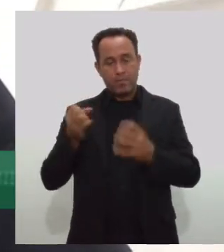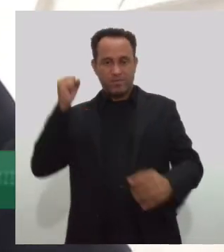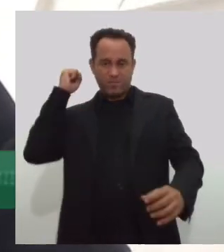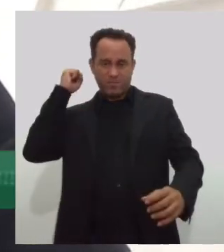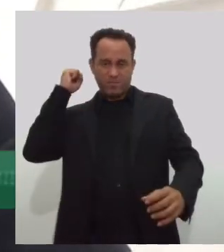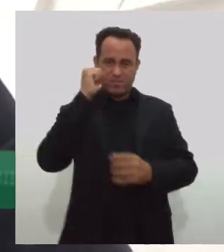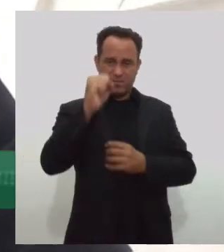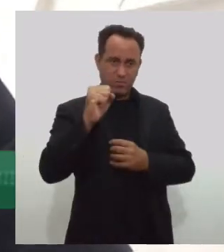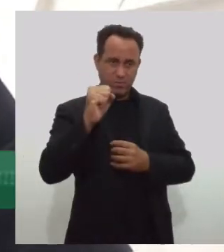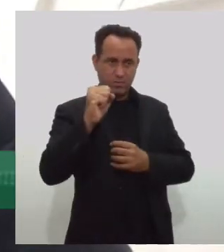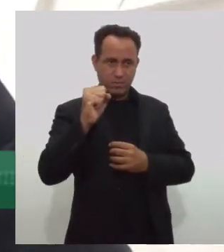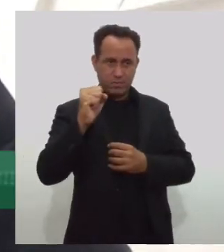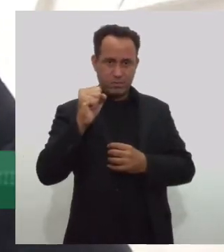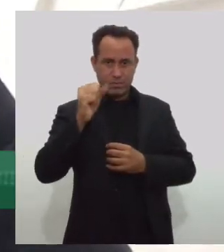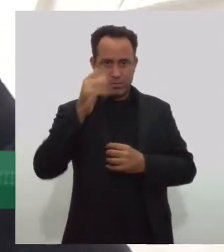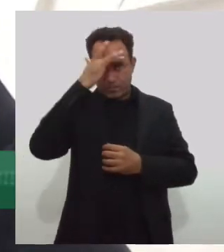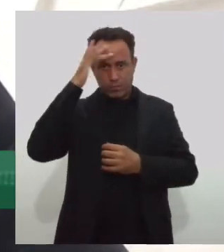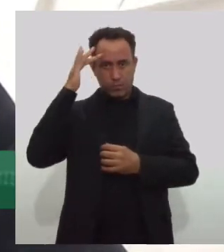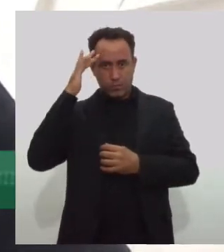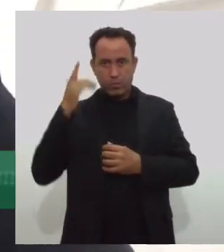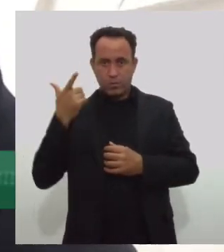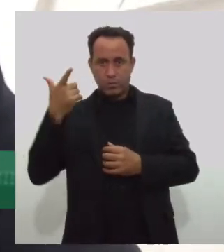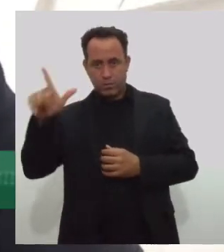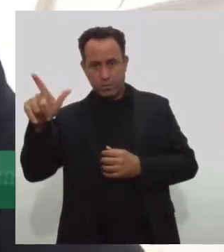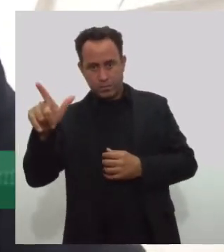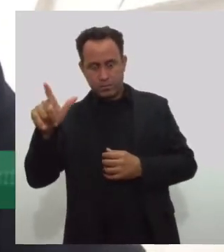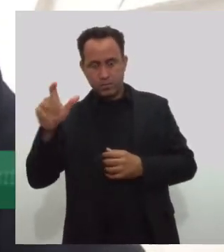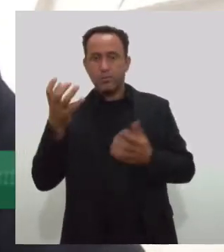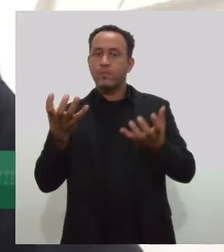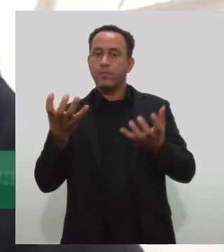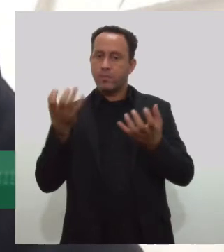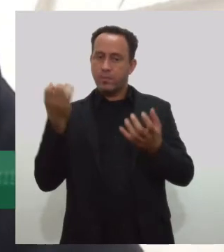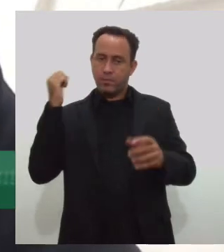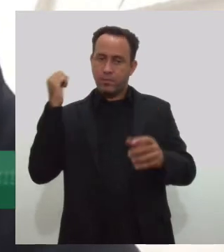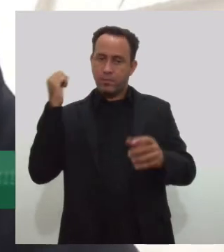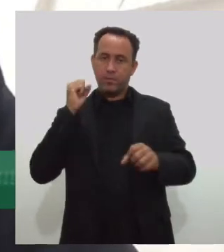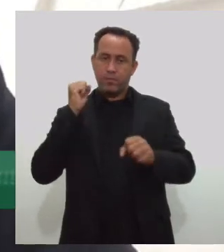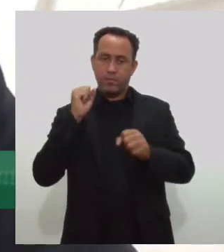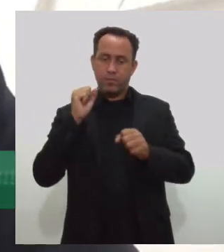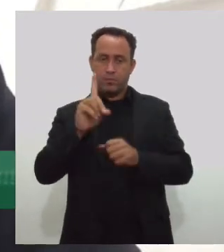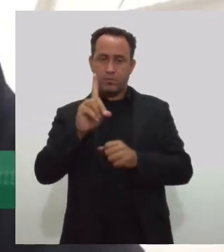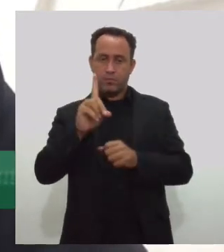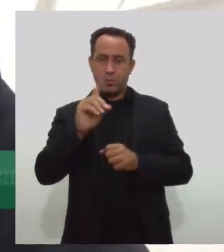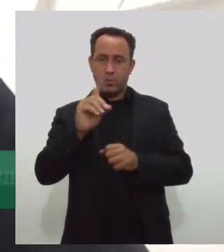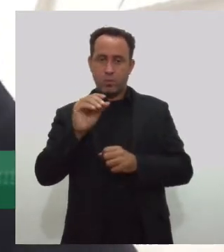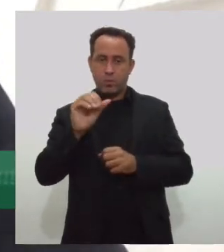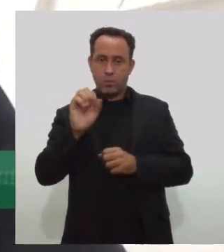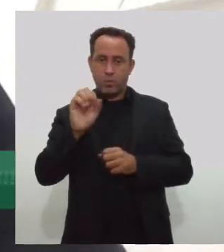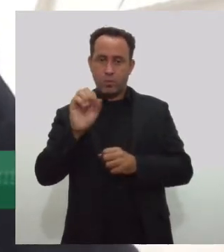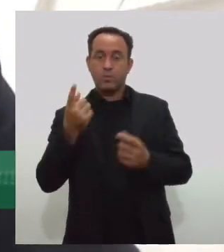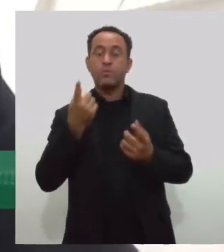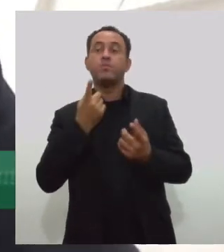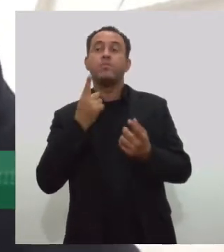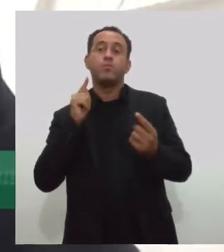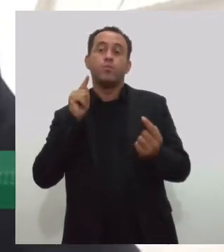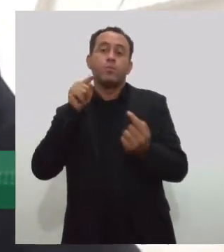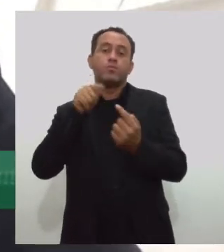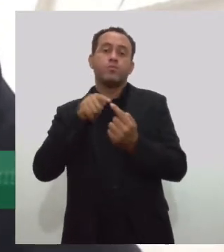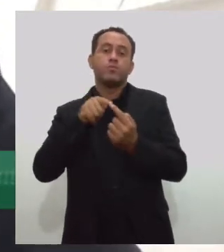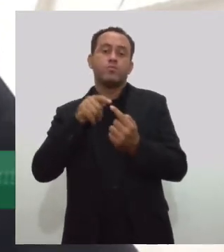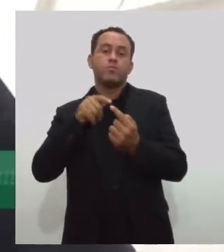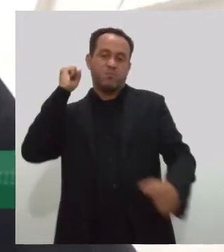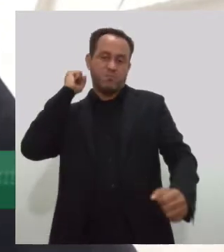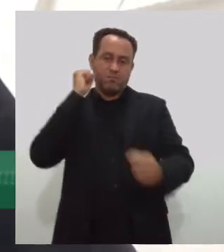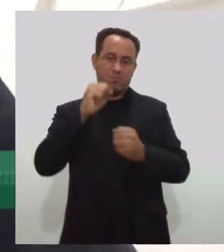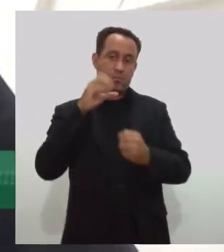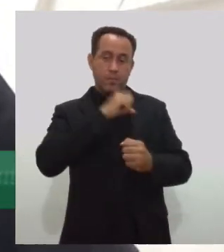facada em outra pessoa, ele praticou homicídio doloso, porque ele teve uma intenção direta de